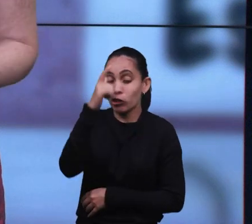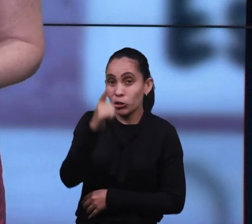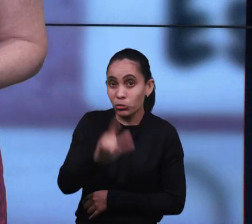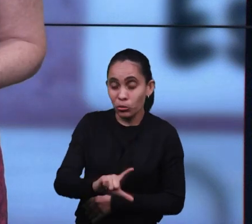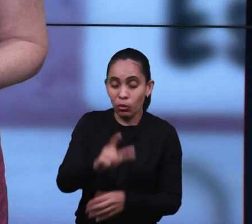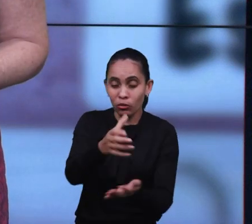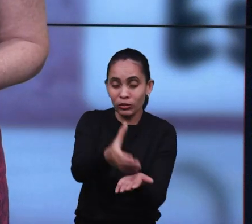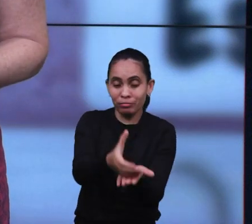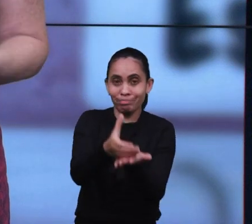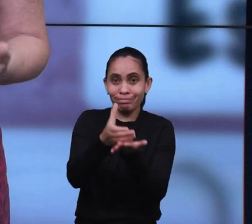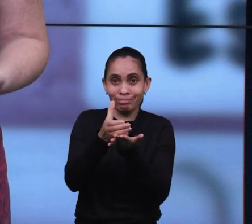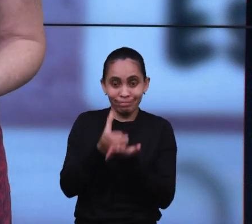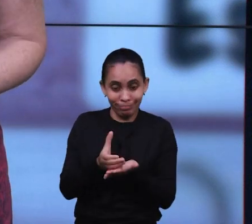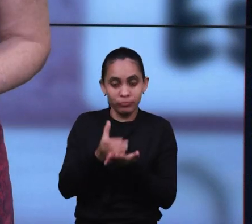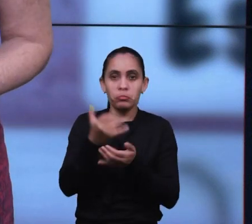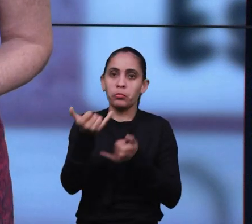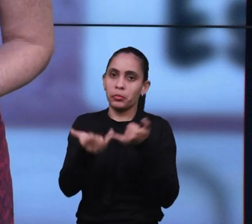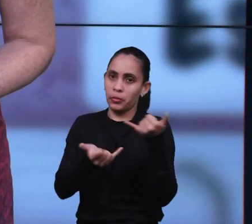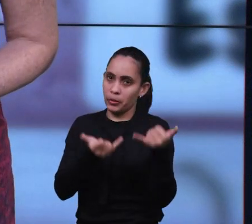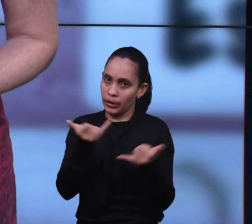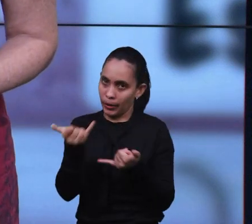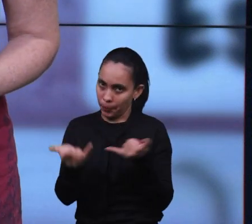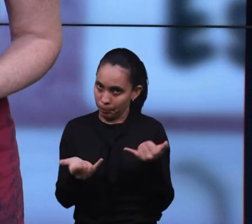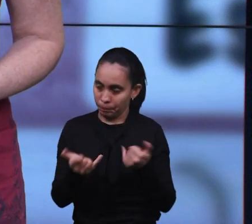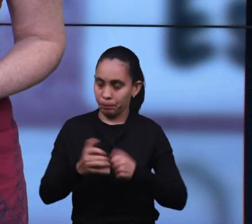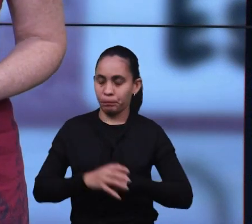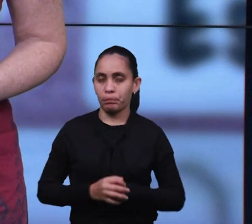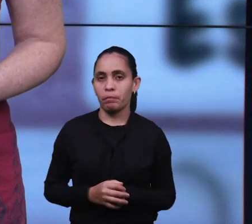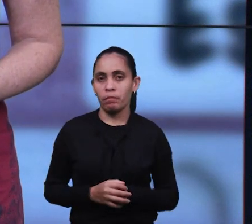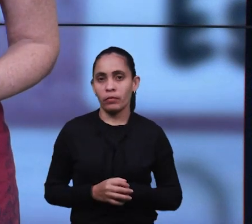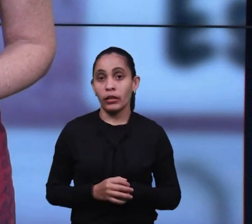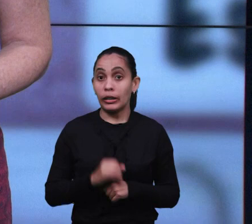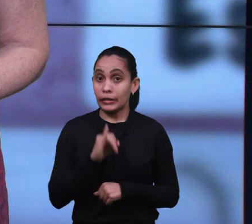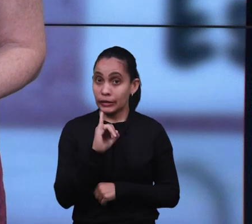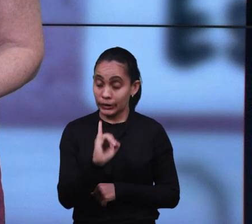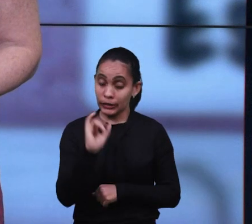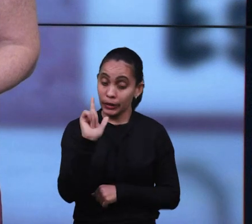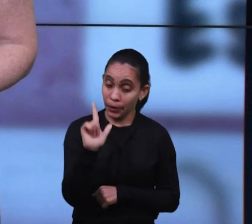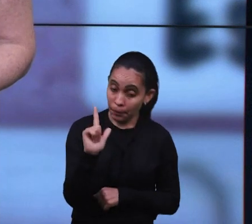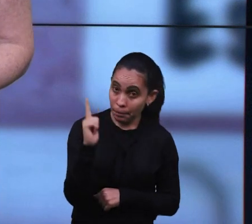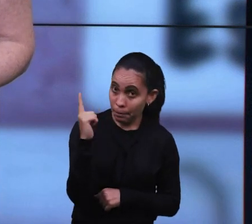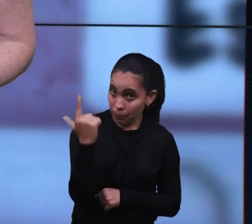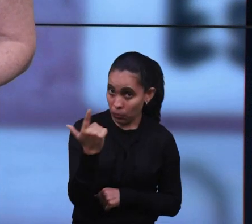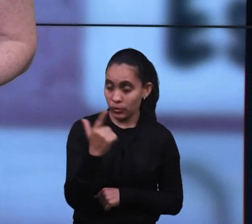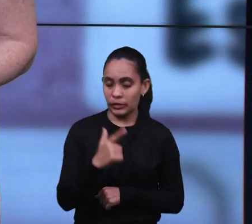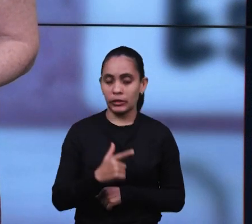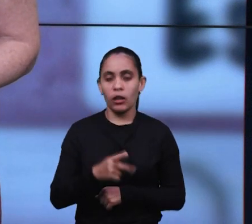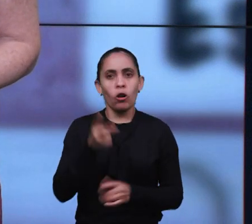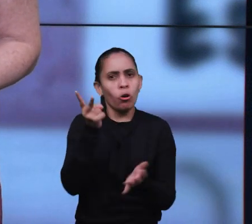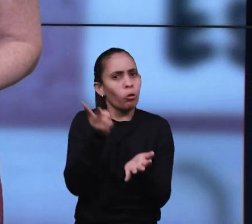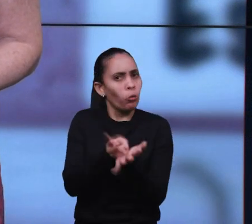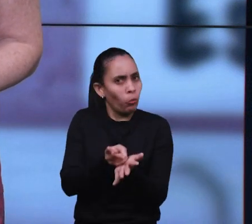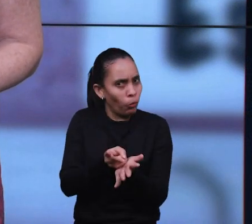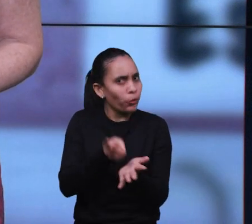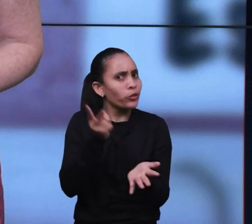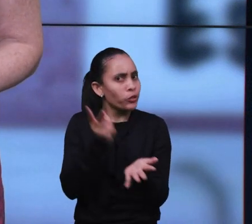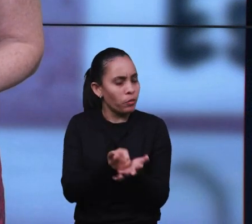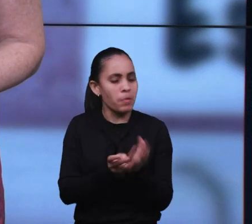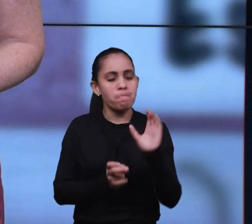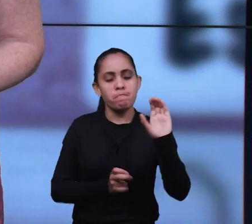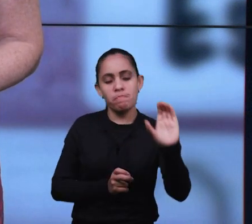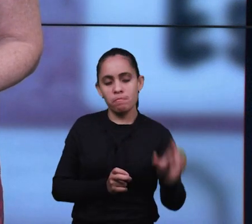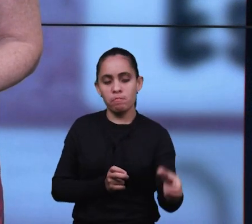escolher o copo de vidro para brincar. Tanto, se depois de orientada ela